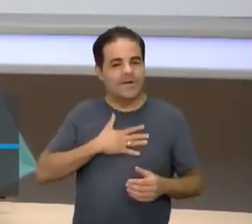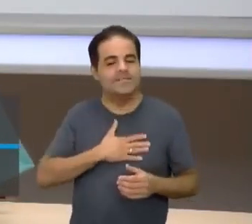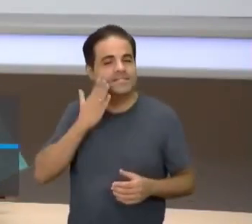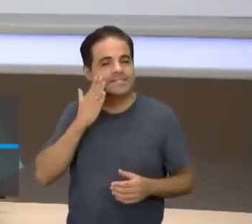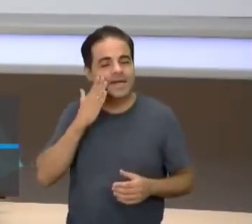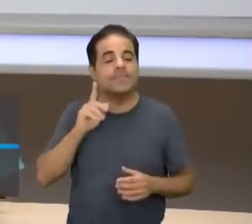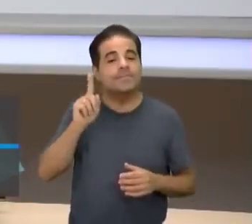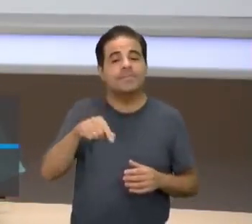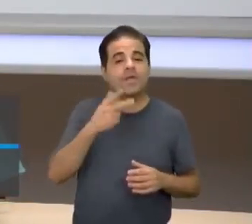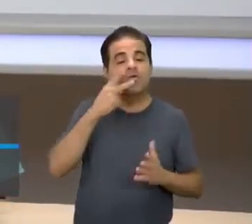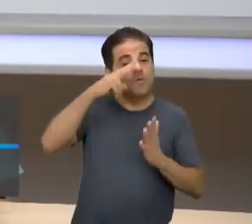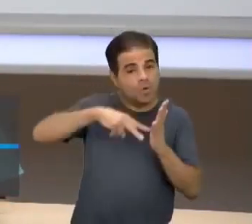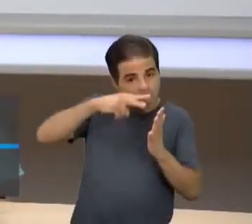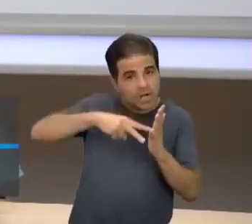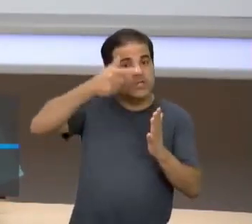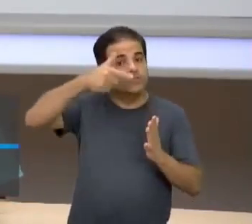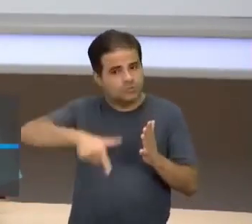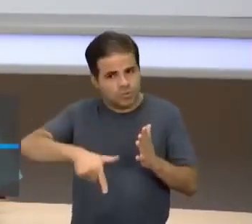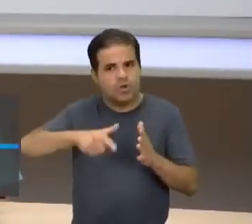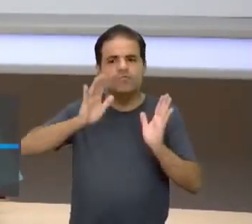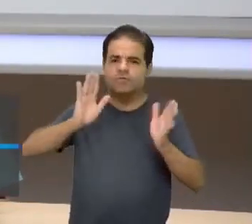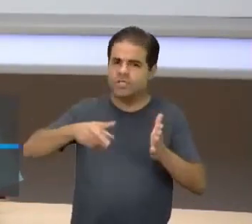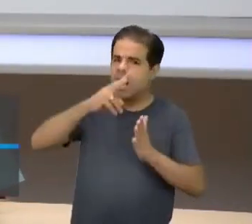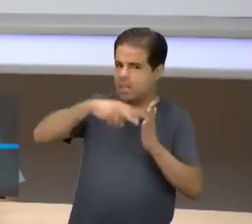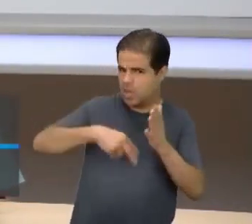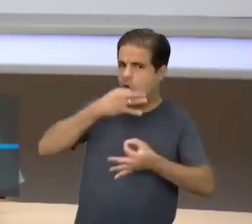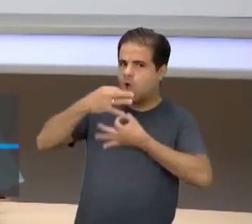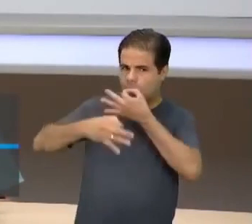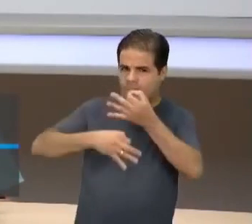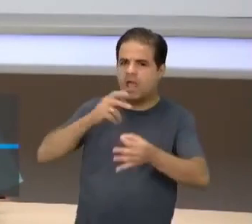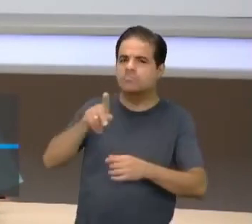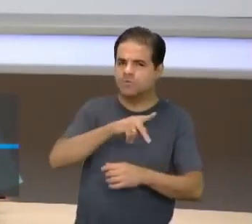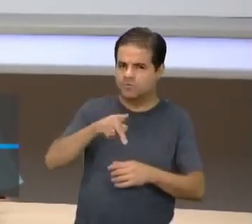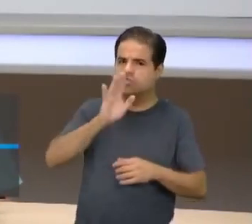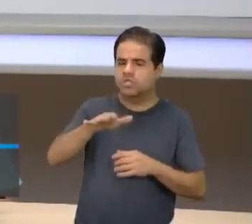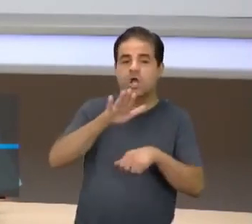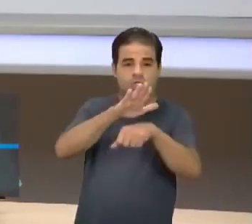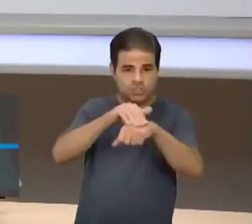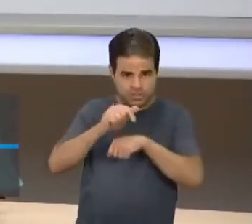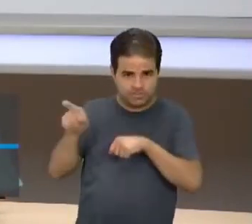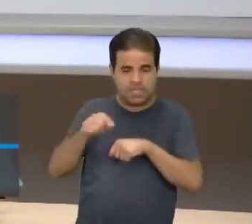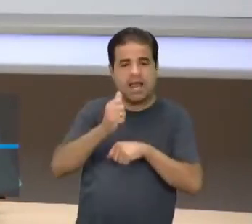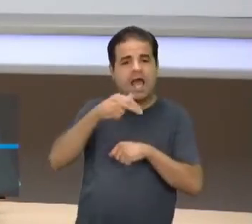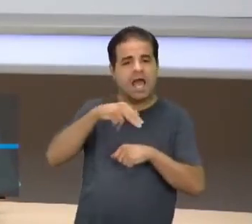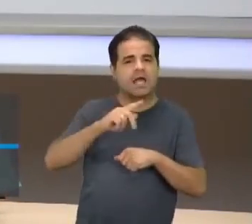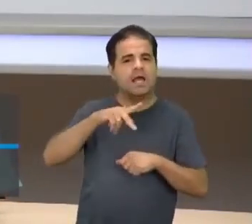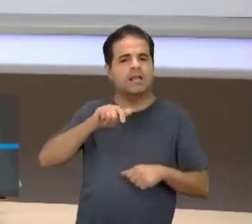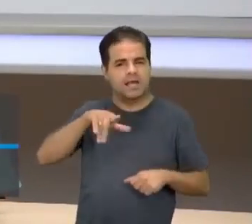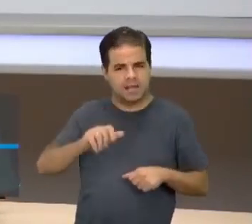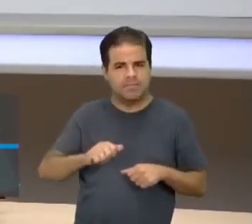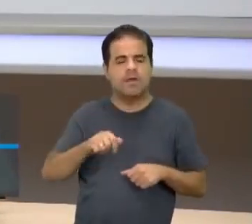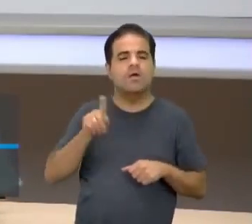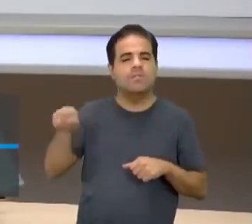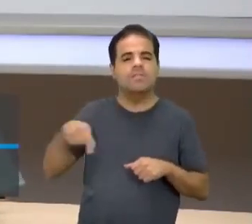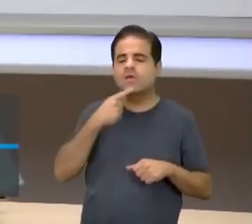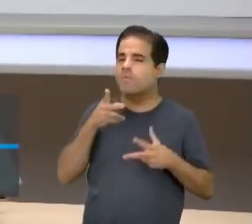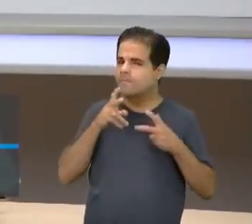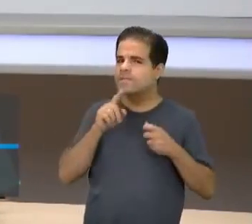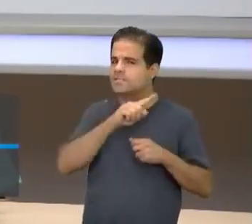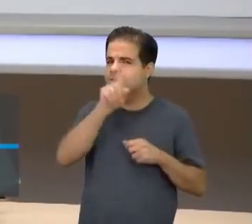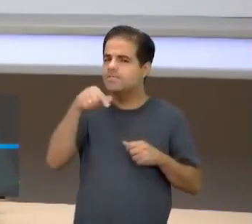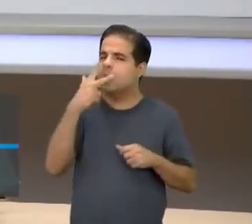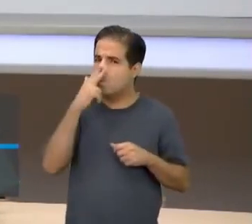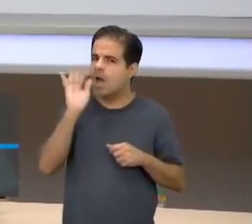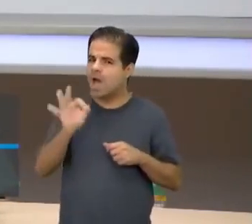então, gente, eu vou ler de novo. Eu já li um comentário dessa professora. Eu chamei ela de Ana Paula, mas agora tem um I na frente, eu reparei. Então,